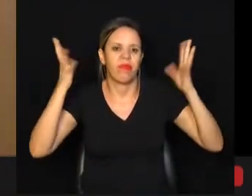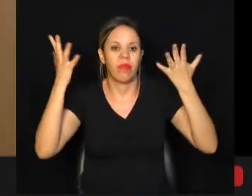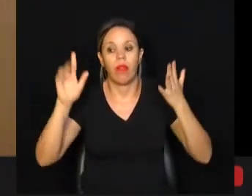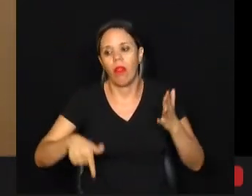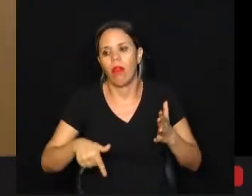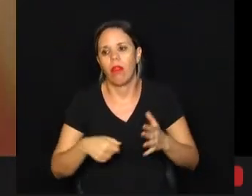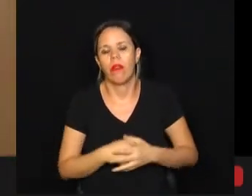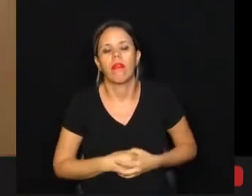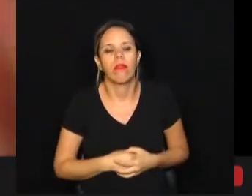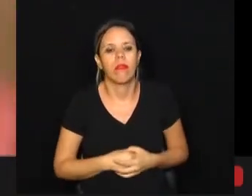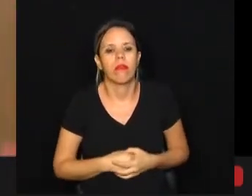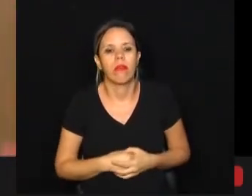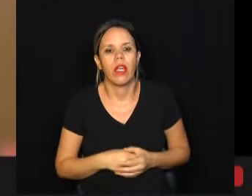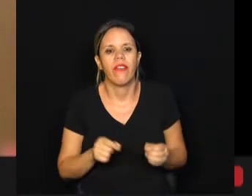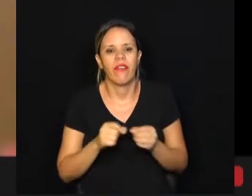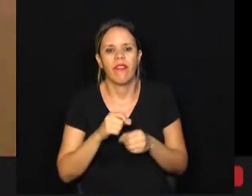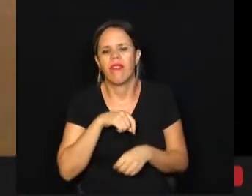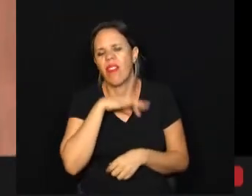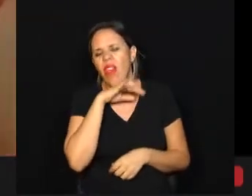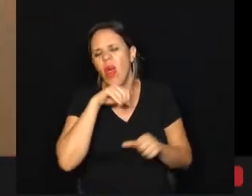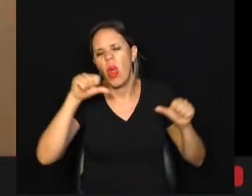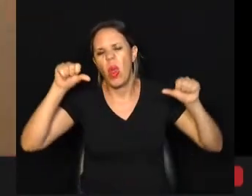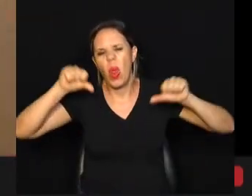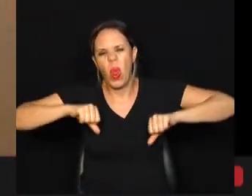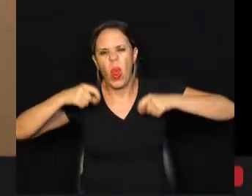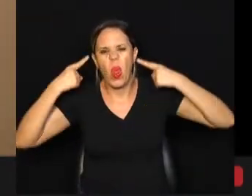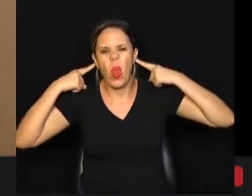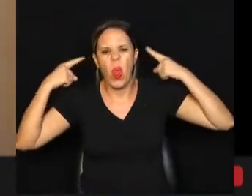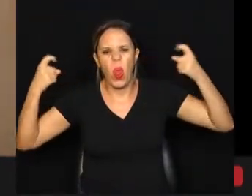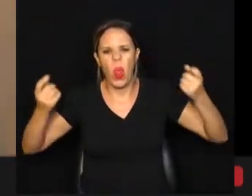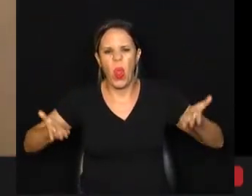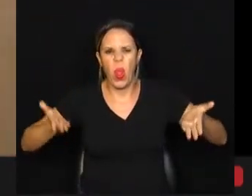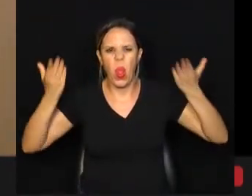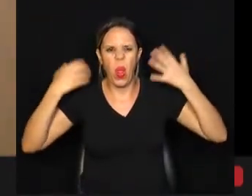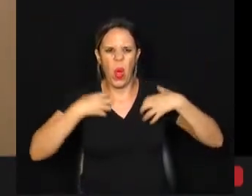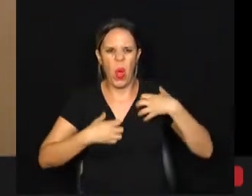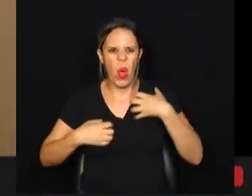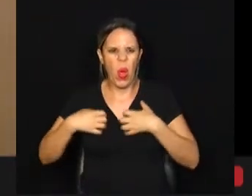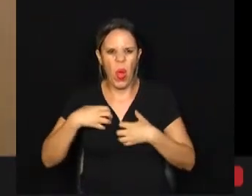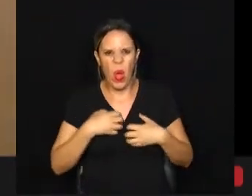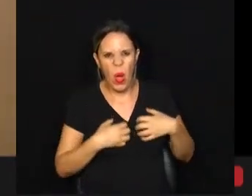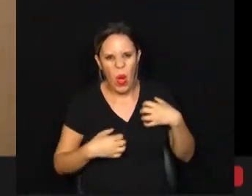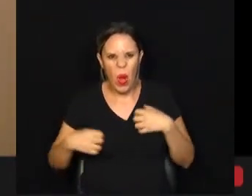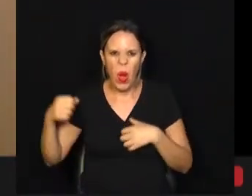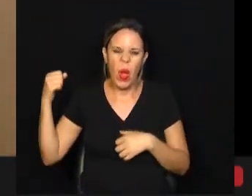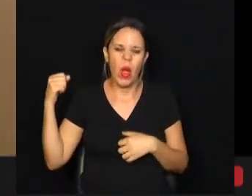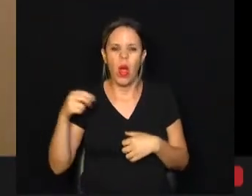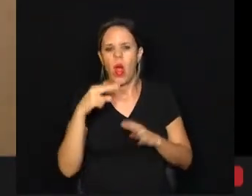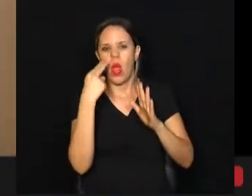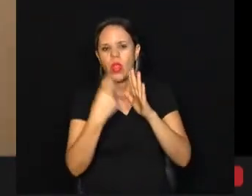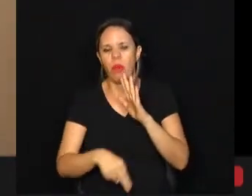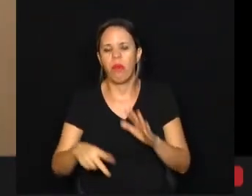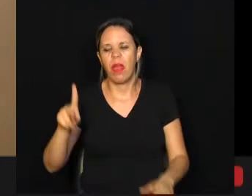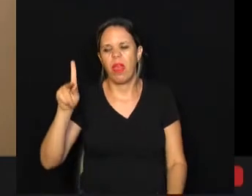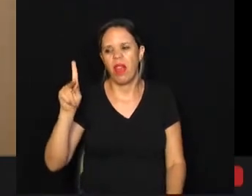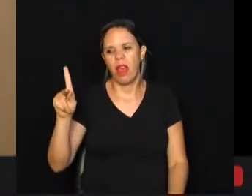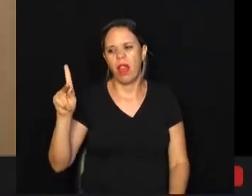É. E pancadão faz mal? Faz, porque pancadão dói, pancada dói. O nome já